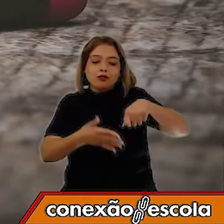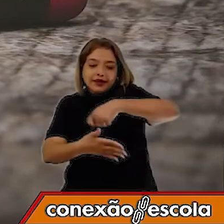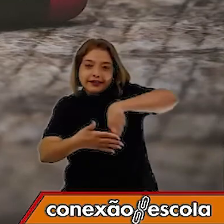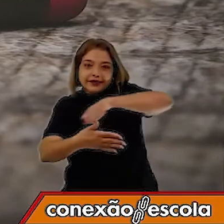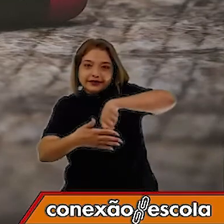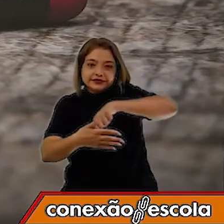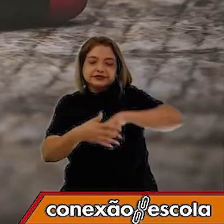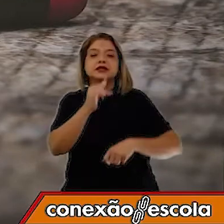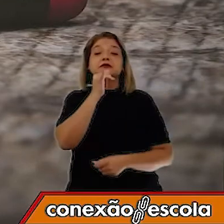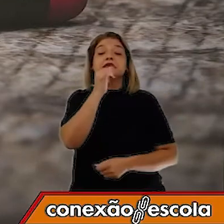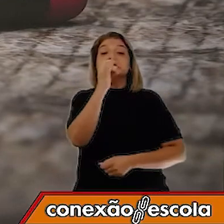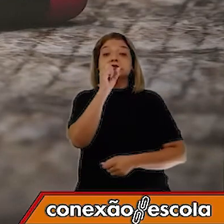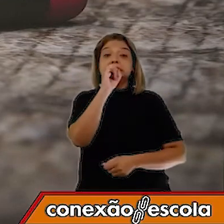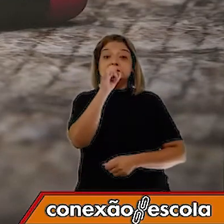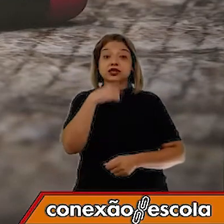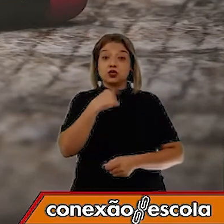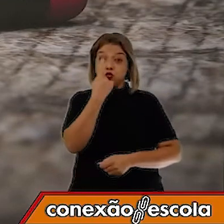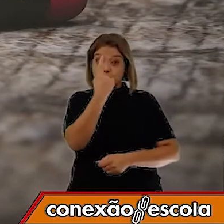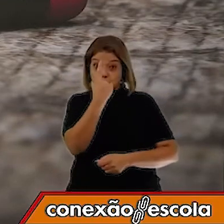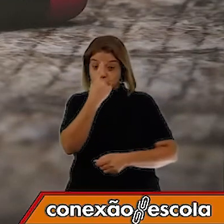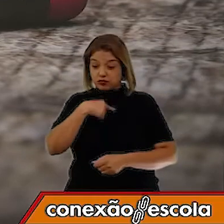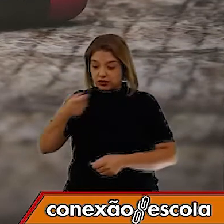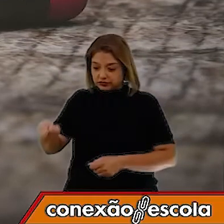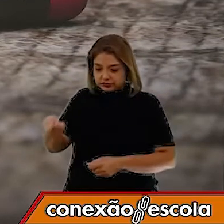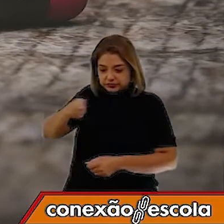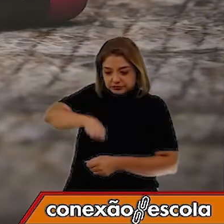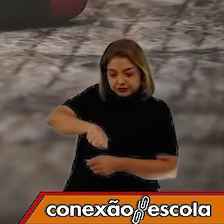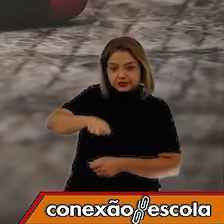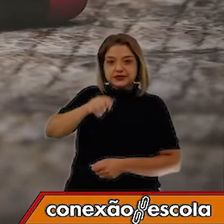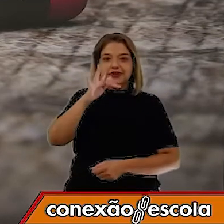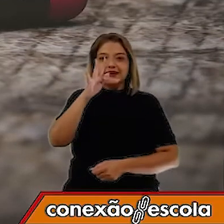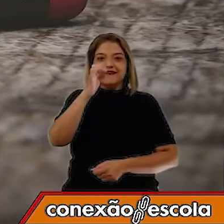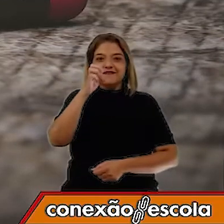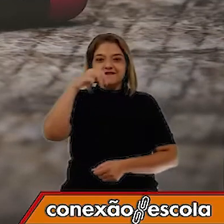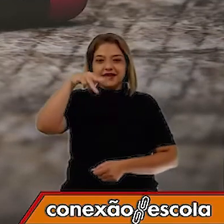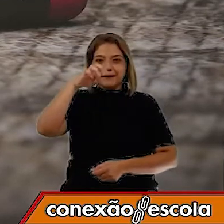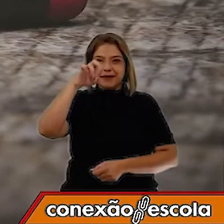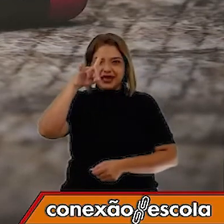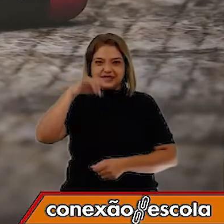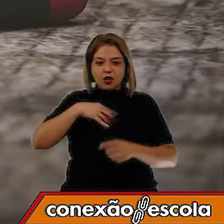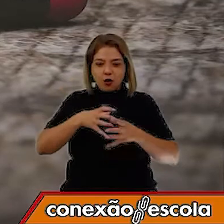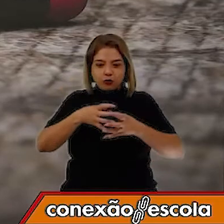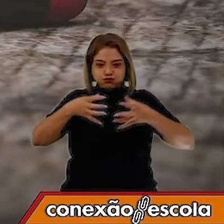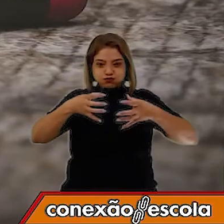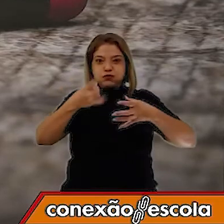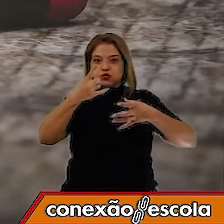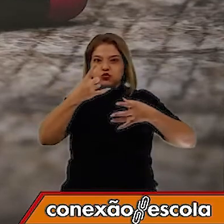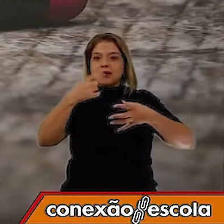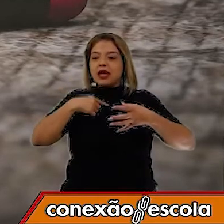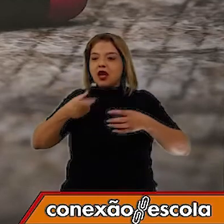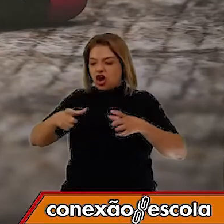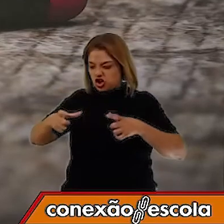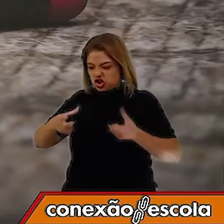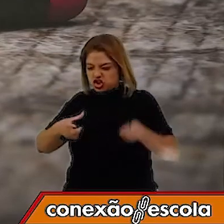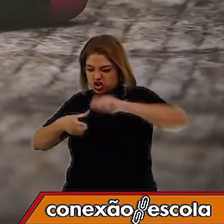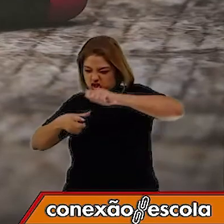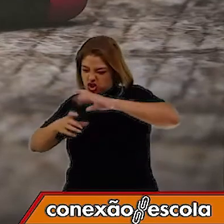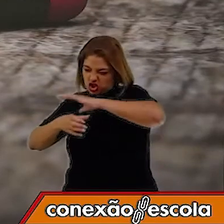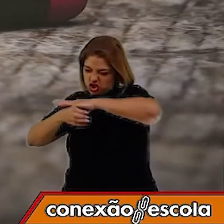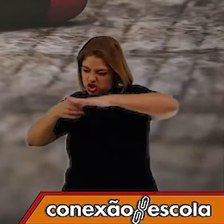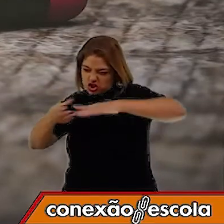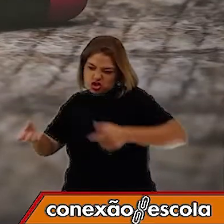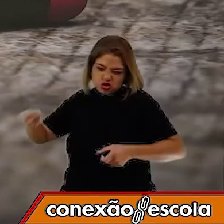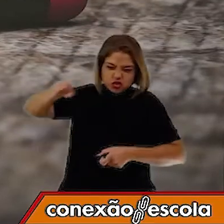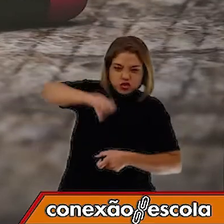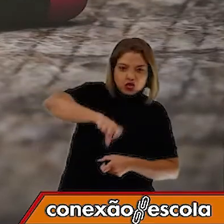de colocar uma colher de sopa de fermento, você colocar uma xícara? O bolo vai ficar gigante.